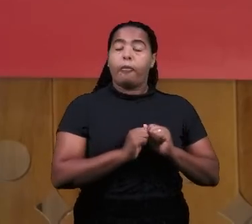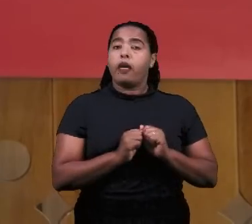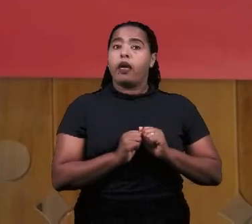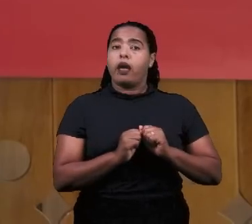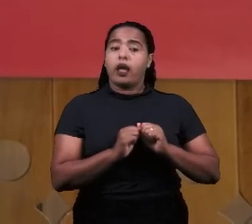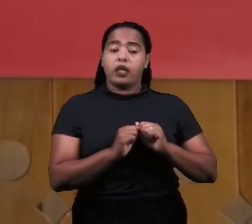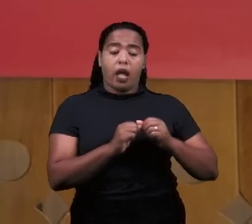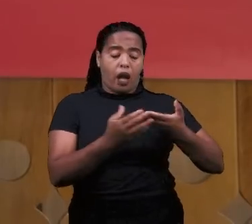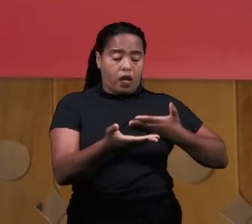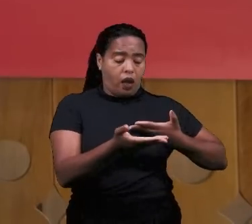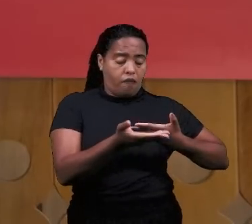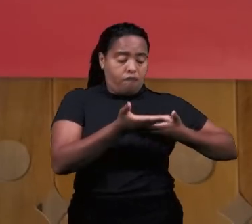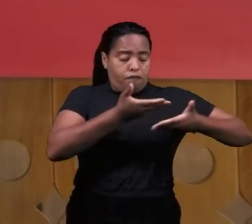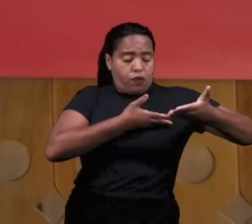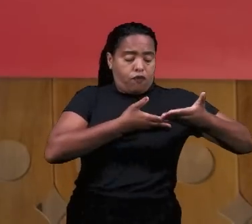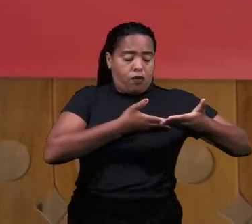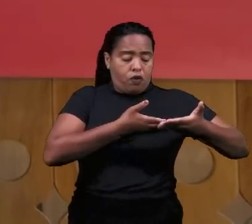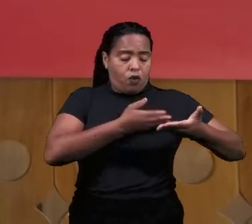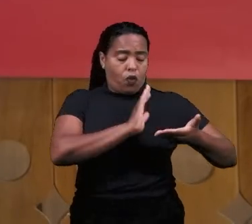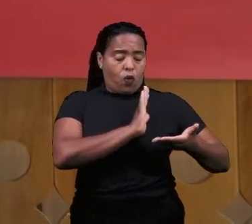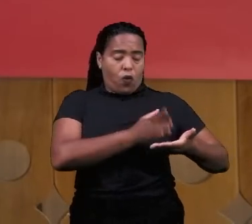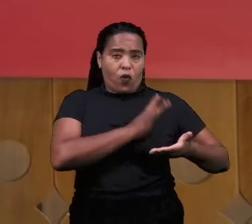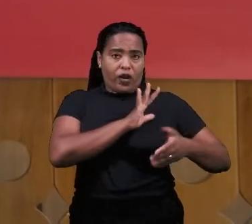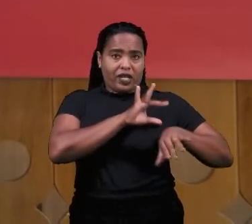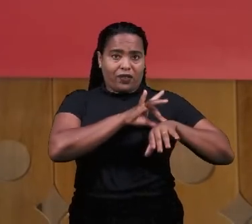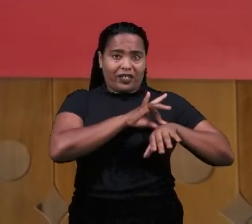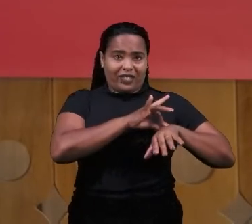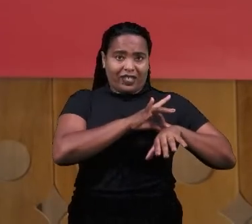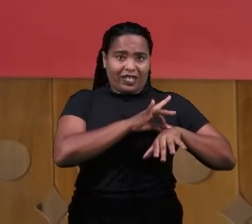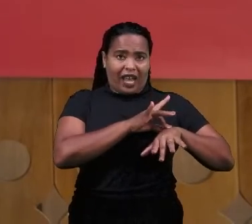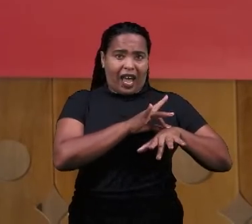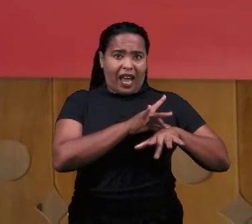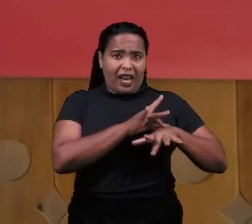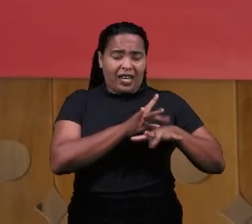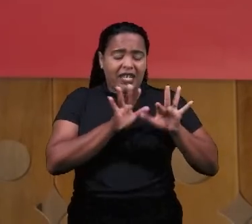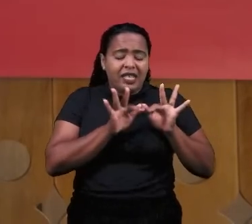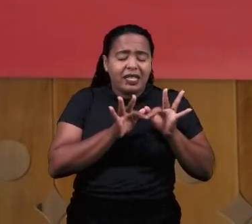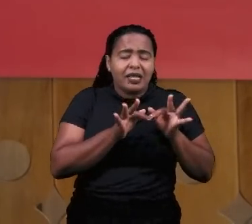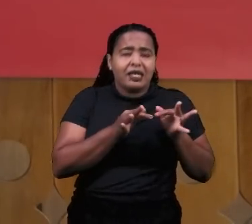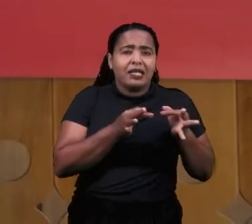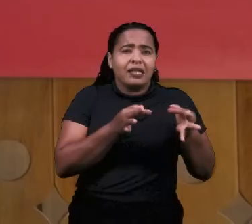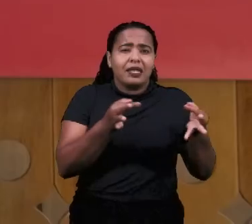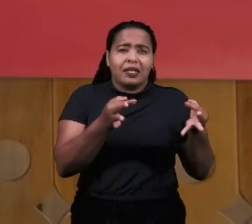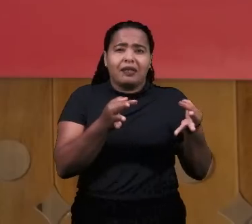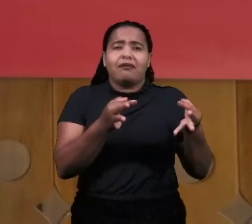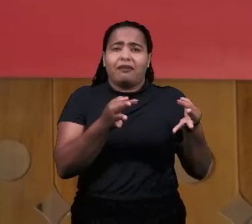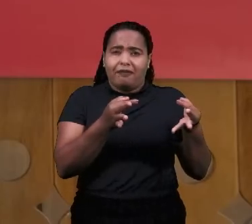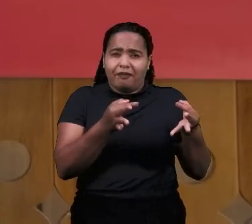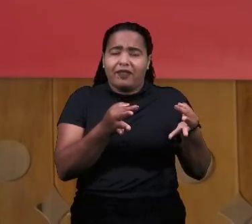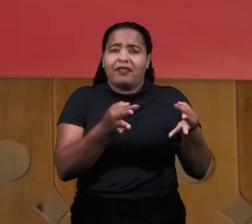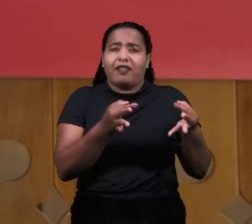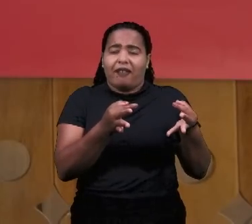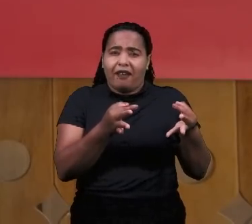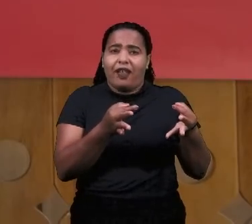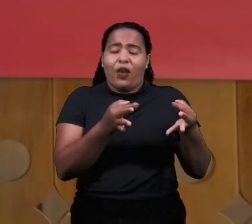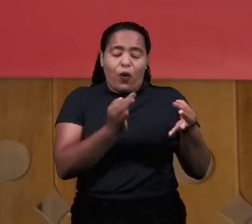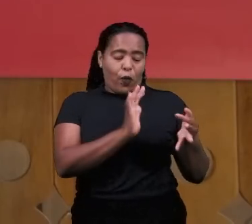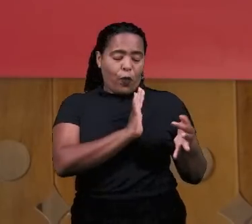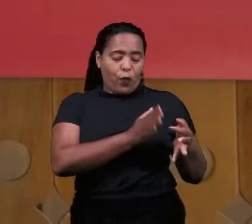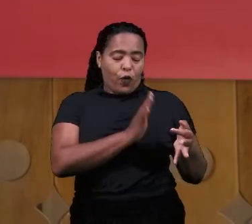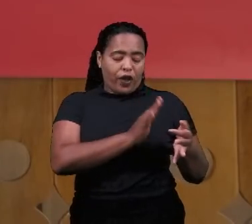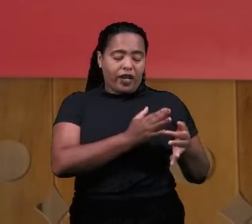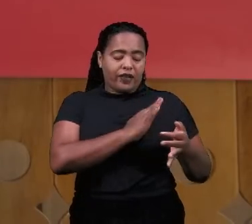um coração de carne, um coração sensível, um coração que está cheio